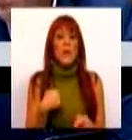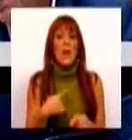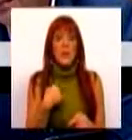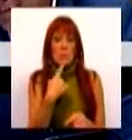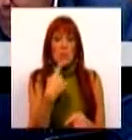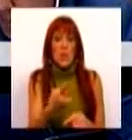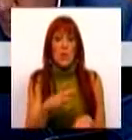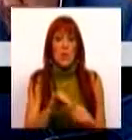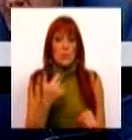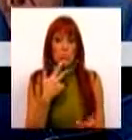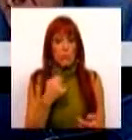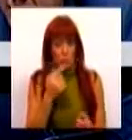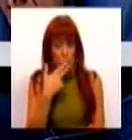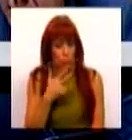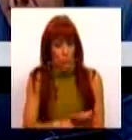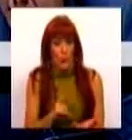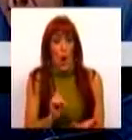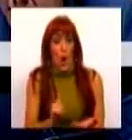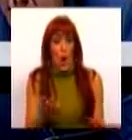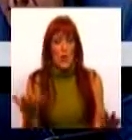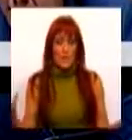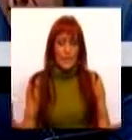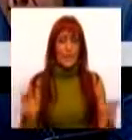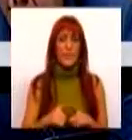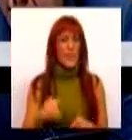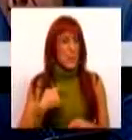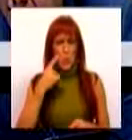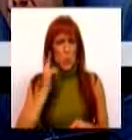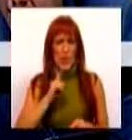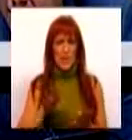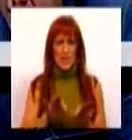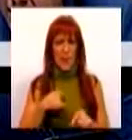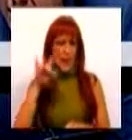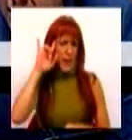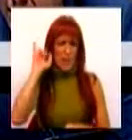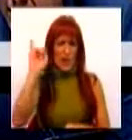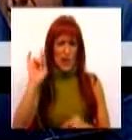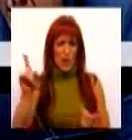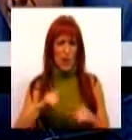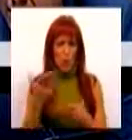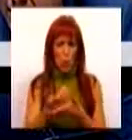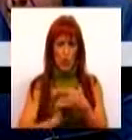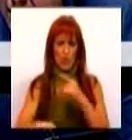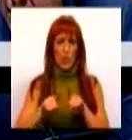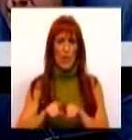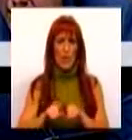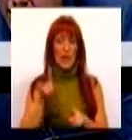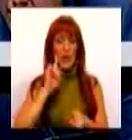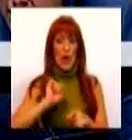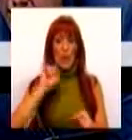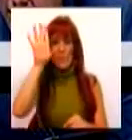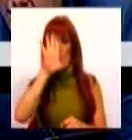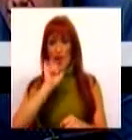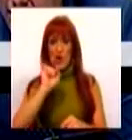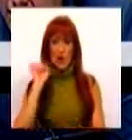a única coisa que lhe tenho de dizer com toda a franqueza é que desconheço, como aliás deve imaginar, o despacho preferido pela senhora ministra do Mar